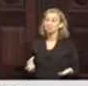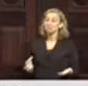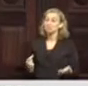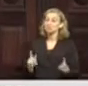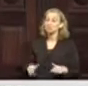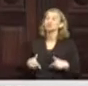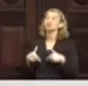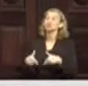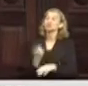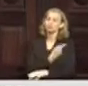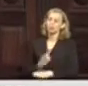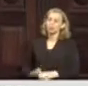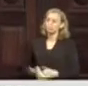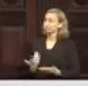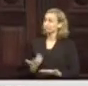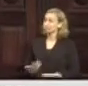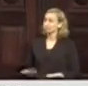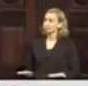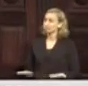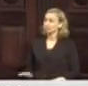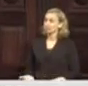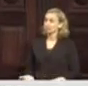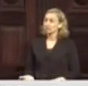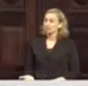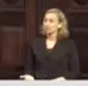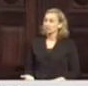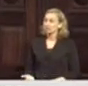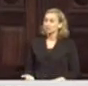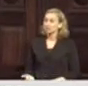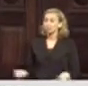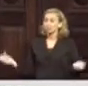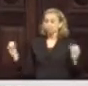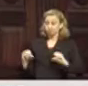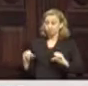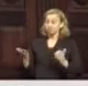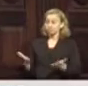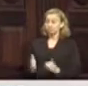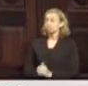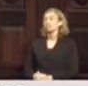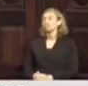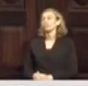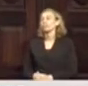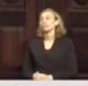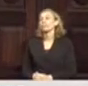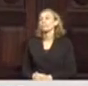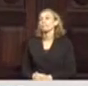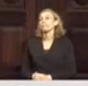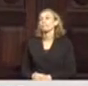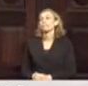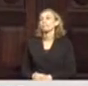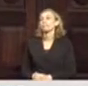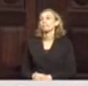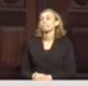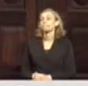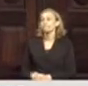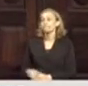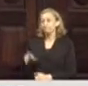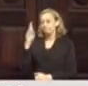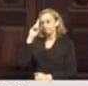perdeu. Então, diante dessa calamidade, o senhor Eduardo